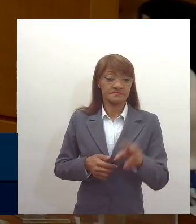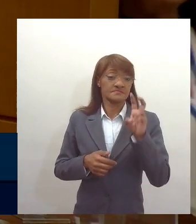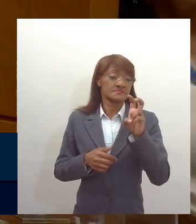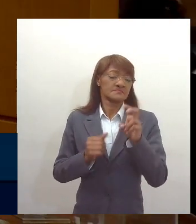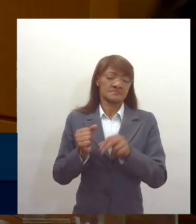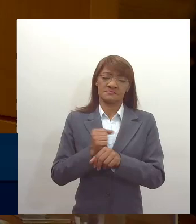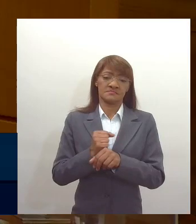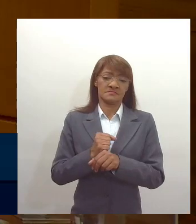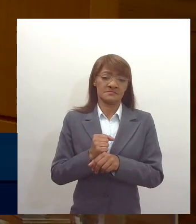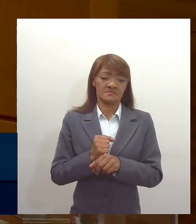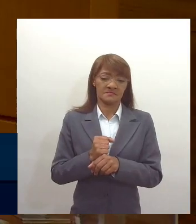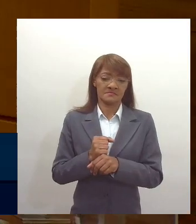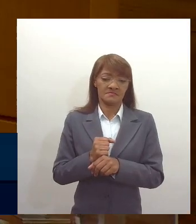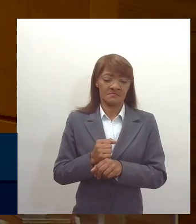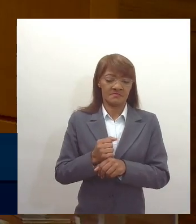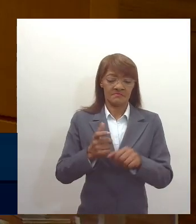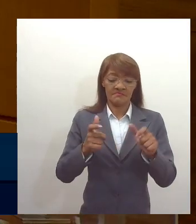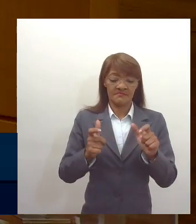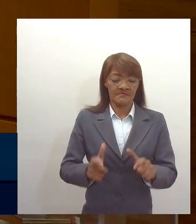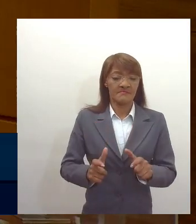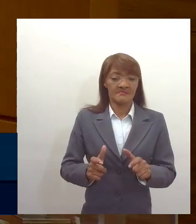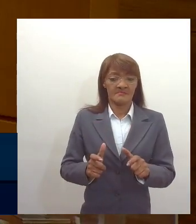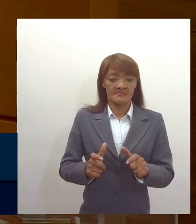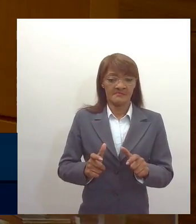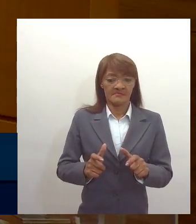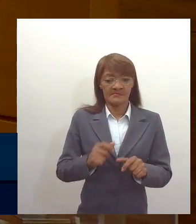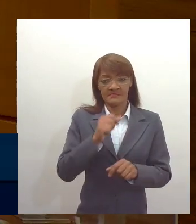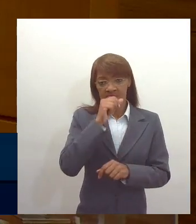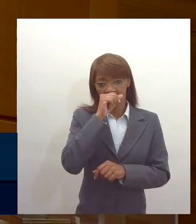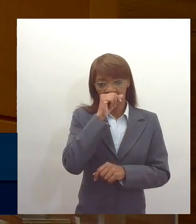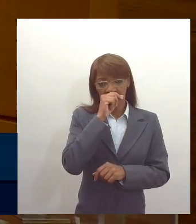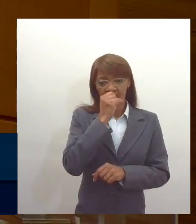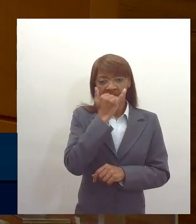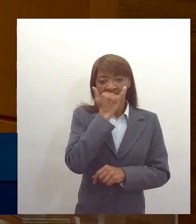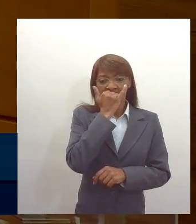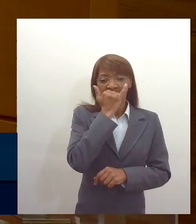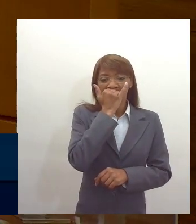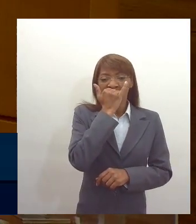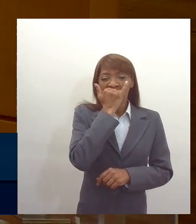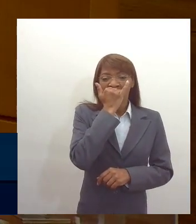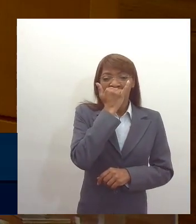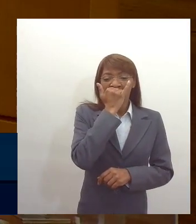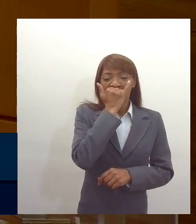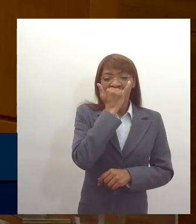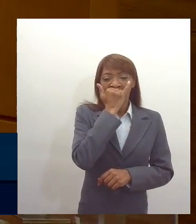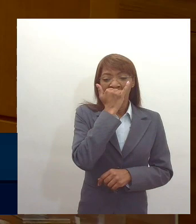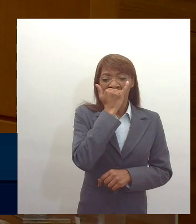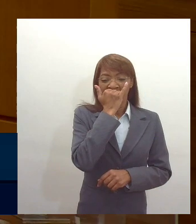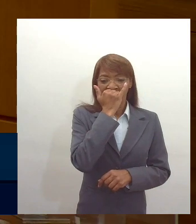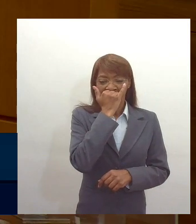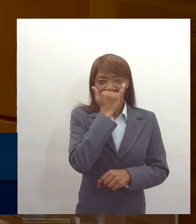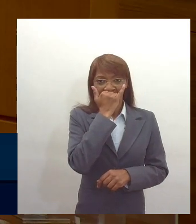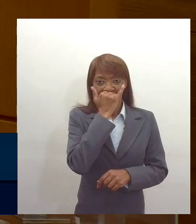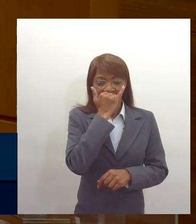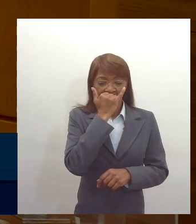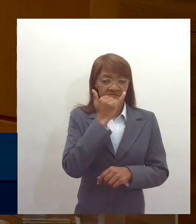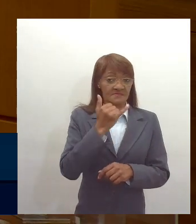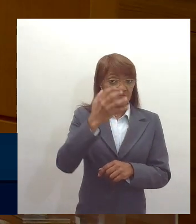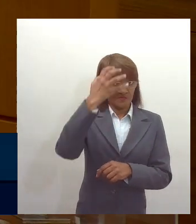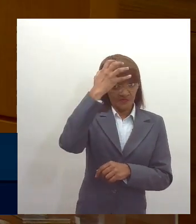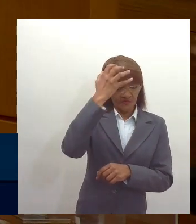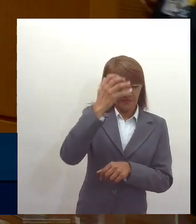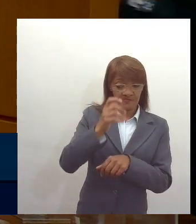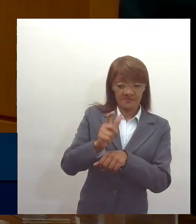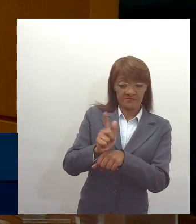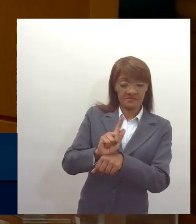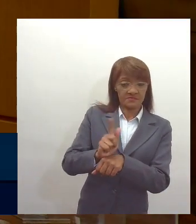E aí você não precisa me dizer que isso é culpa da DESO, isso é culpa da gestão de quem está à frente da empresa, não só dessa gestão, como da